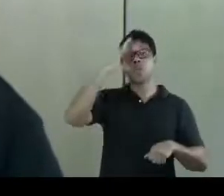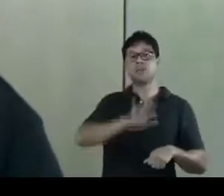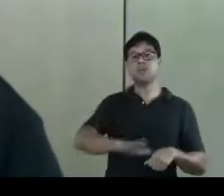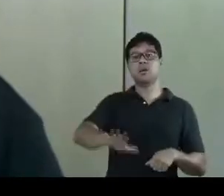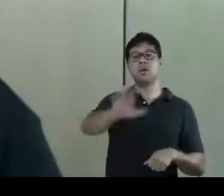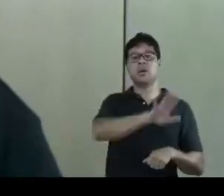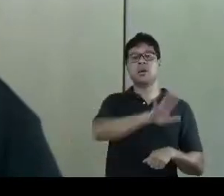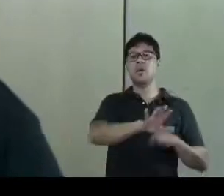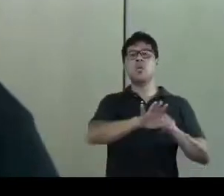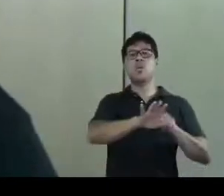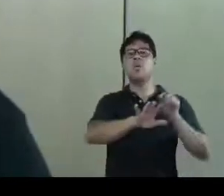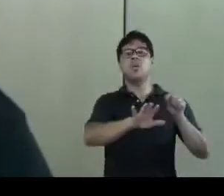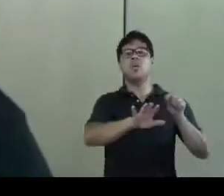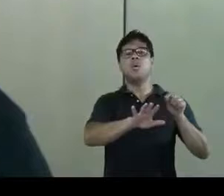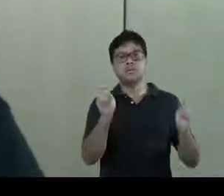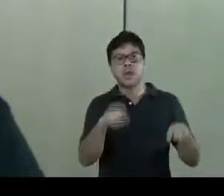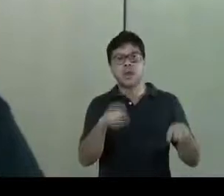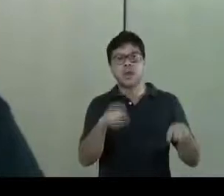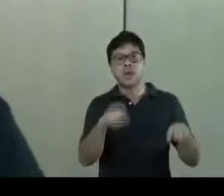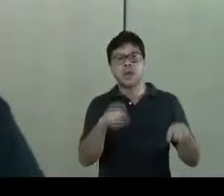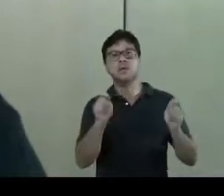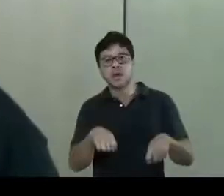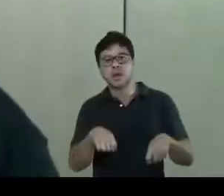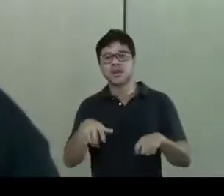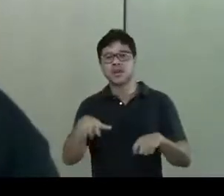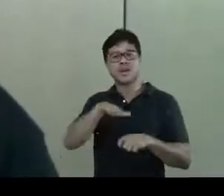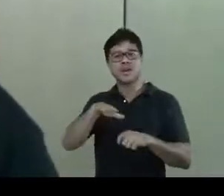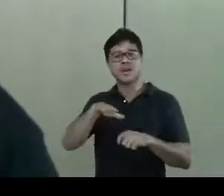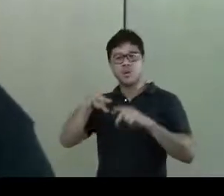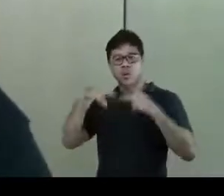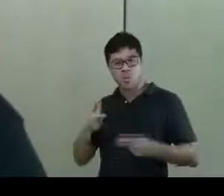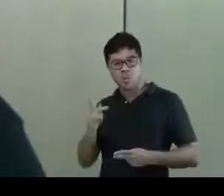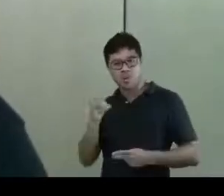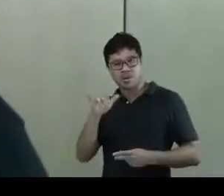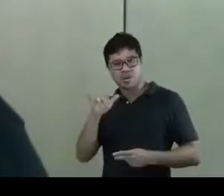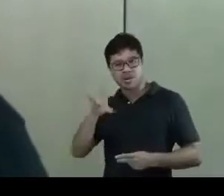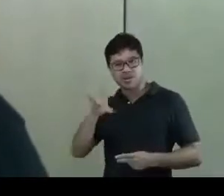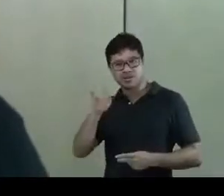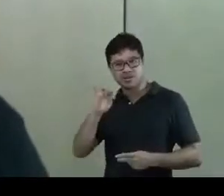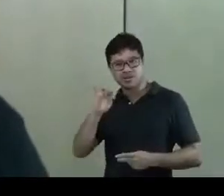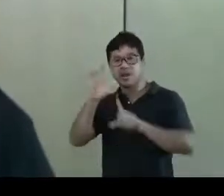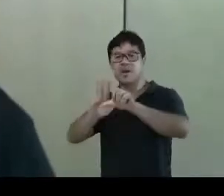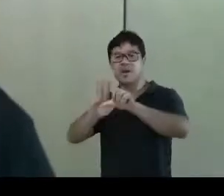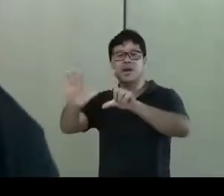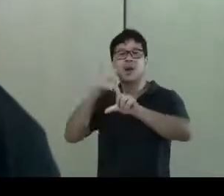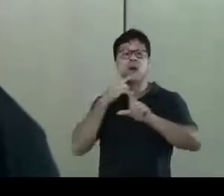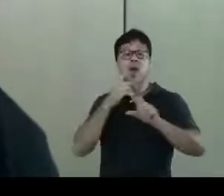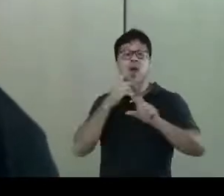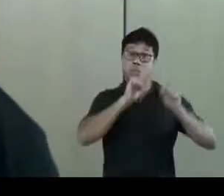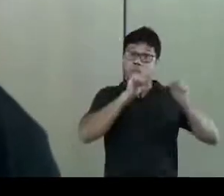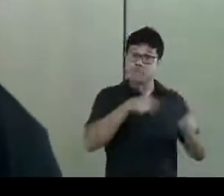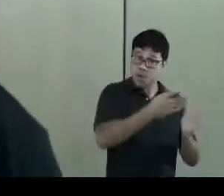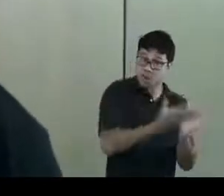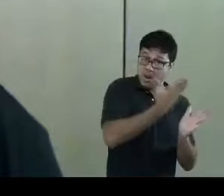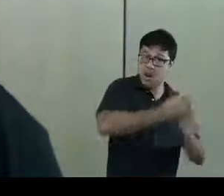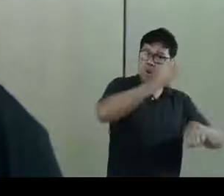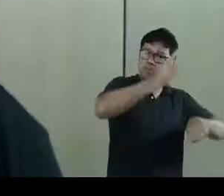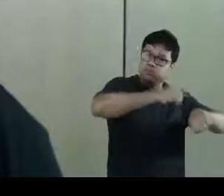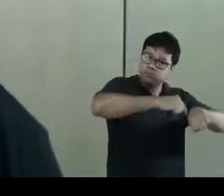compreensão do que é possível fazer dentro de humanidades digitais a partir da preservação do patrimônio